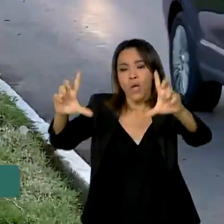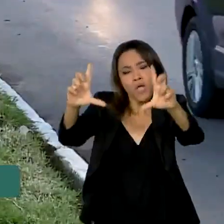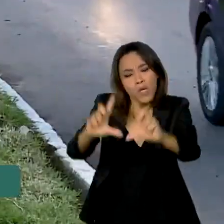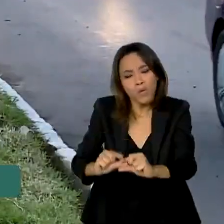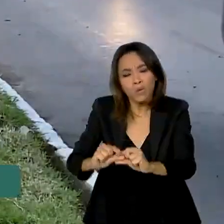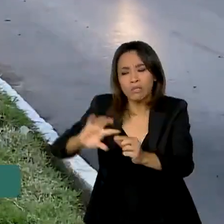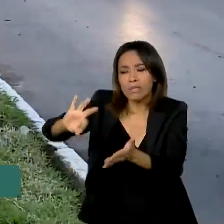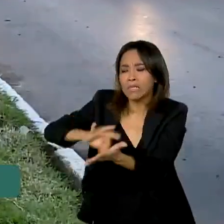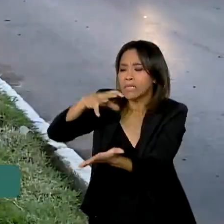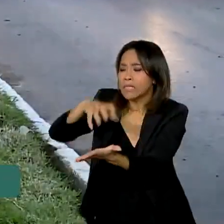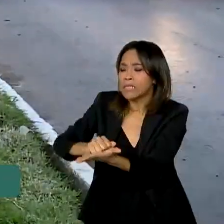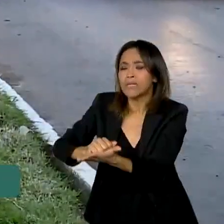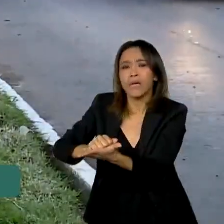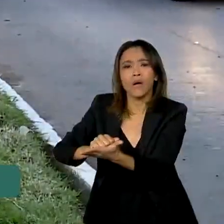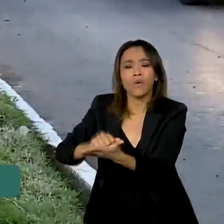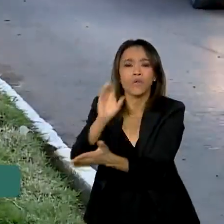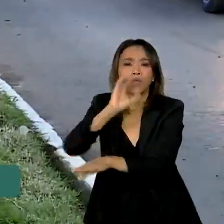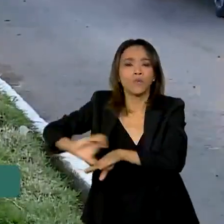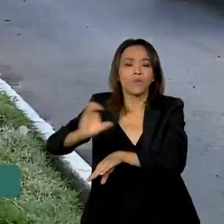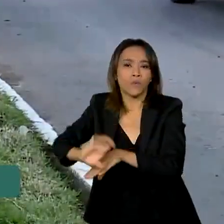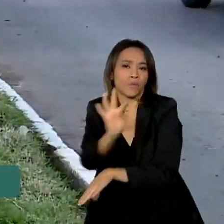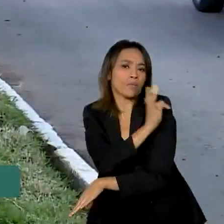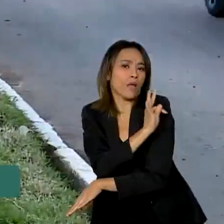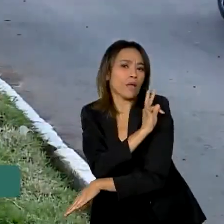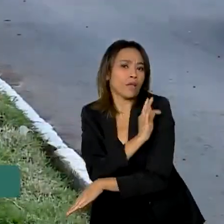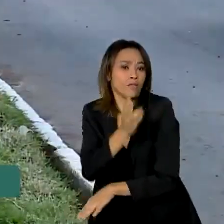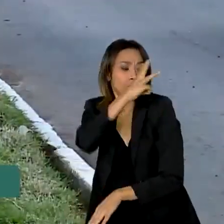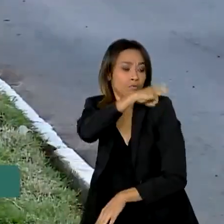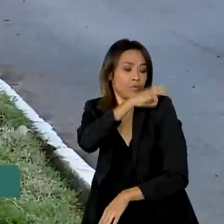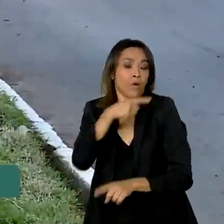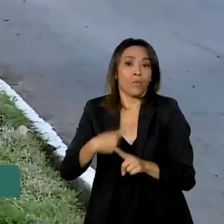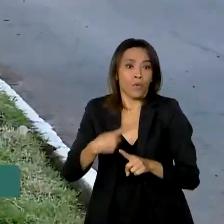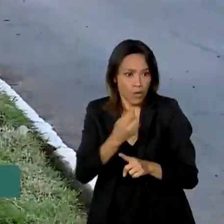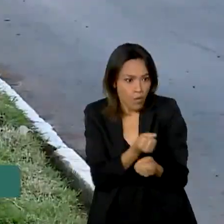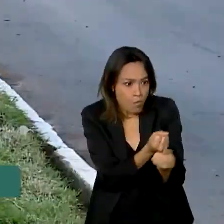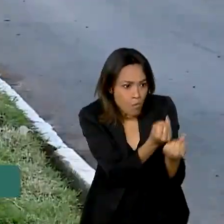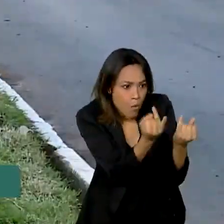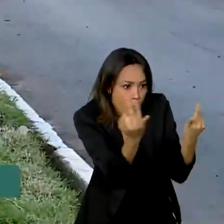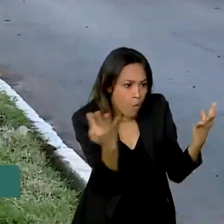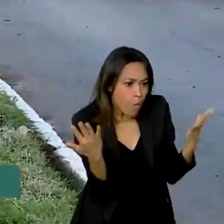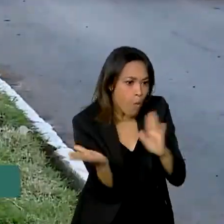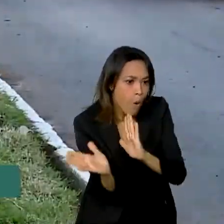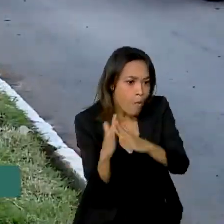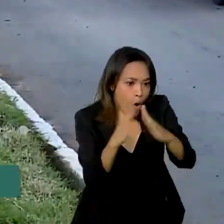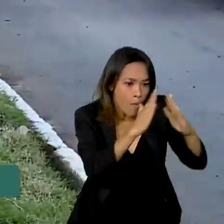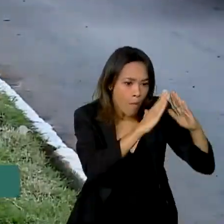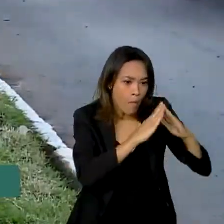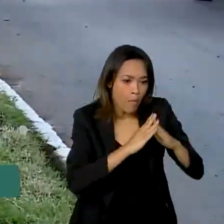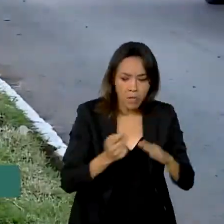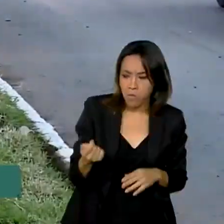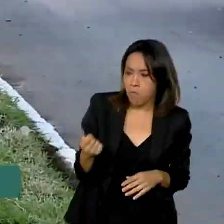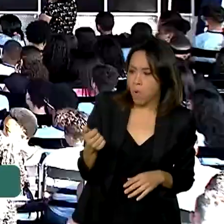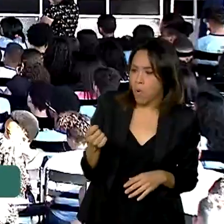matrículas em cursos técnicos de nível médio em relação ao número de pessoas que vivem nessas localidades.